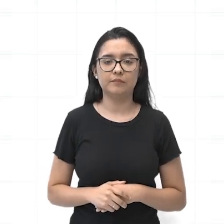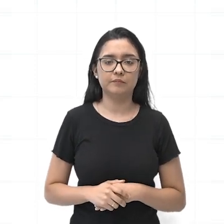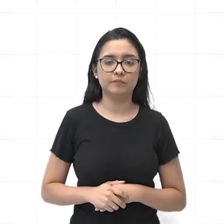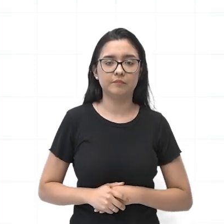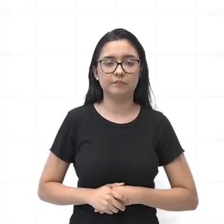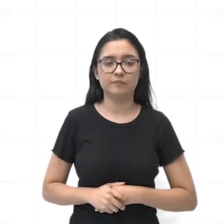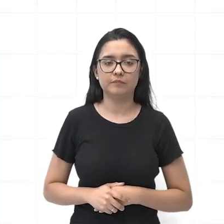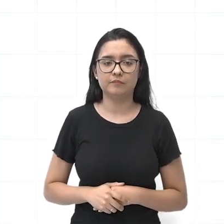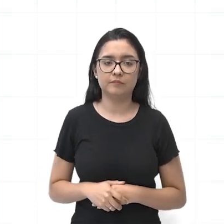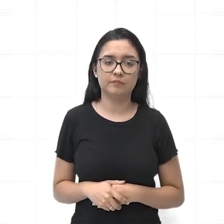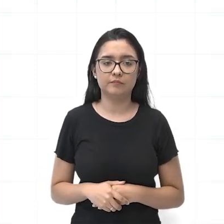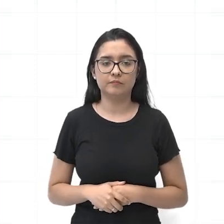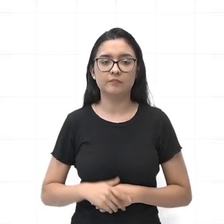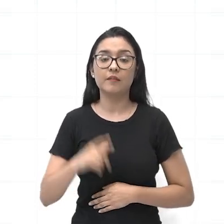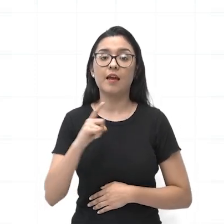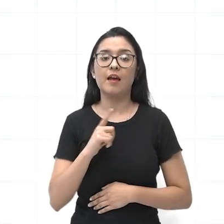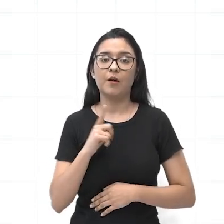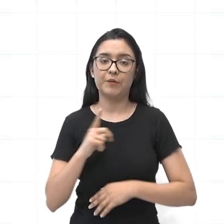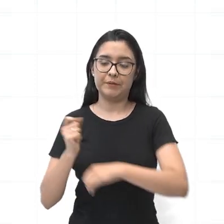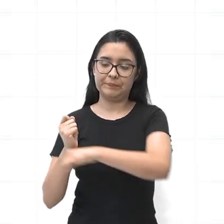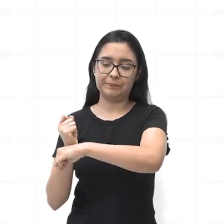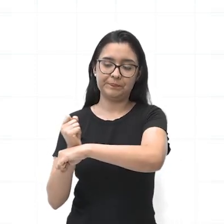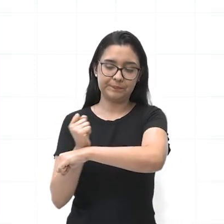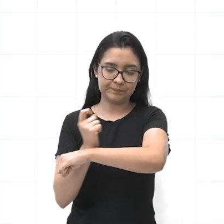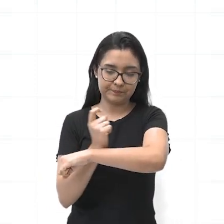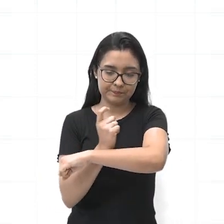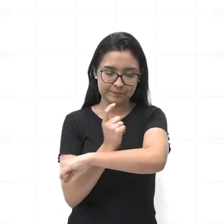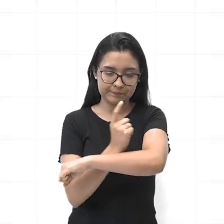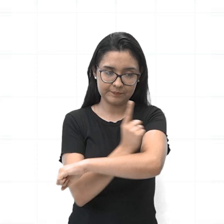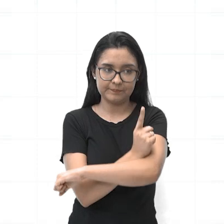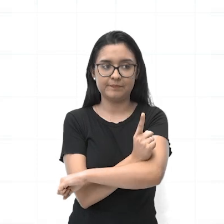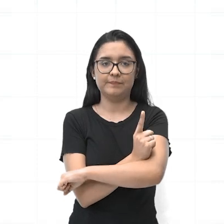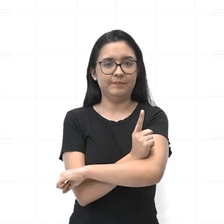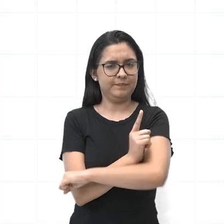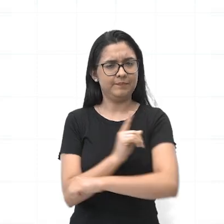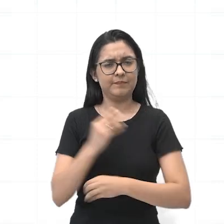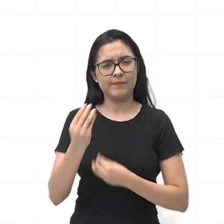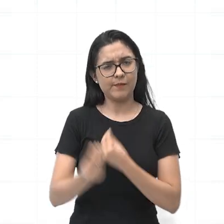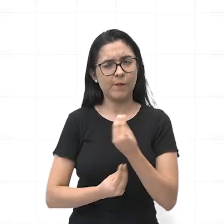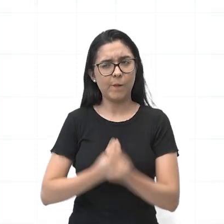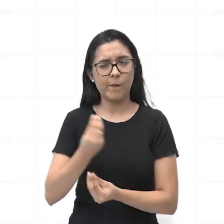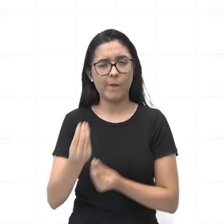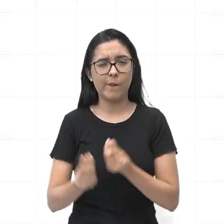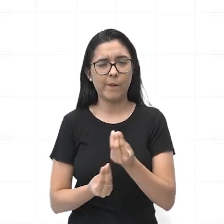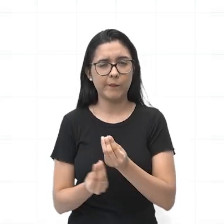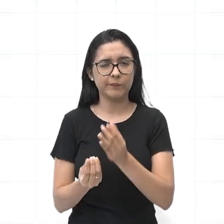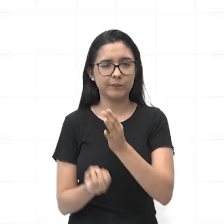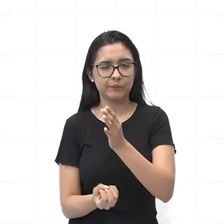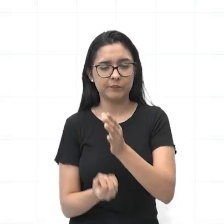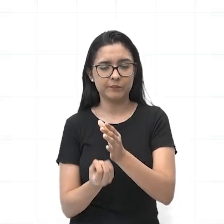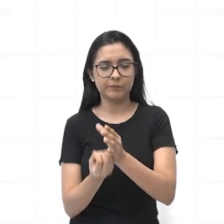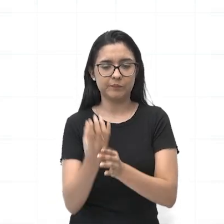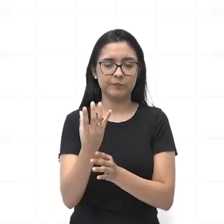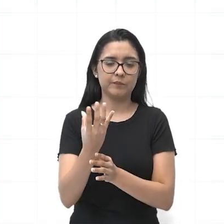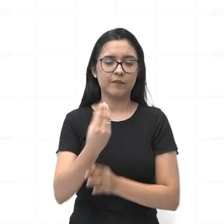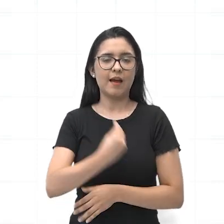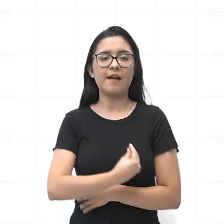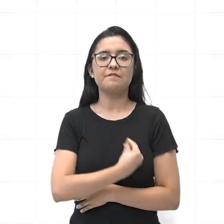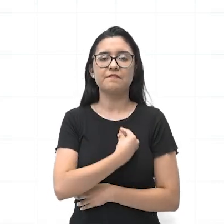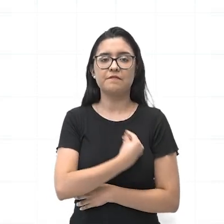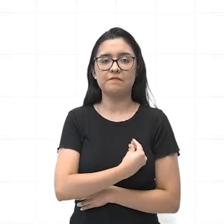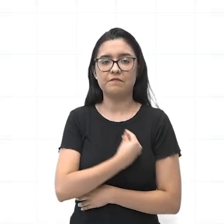à questão da evolução. E aí, como que se originou a vida, o que